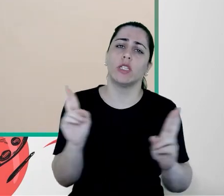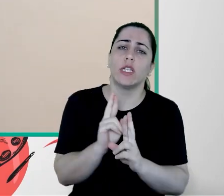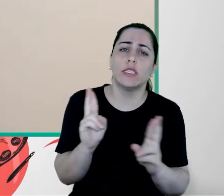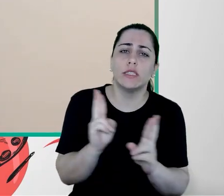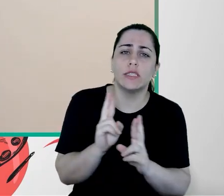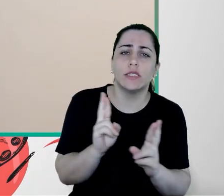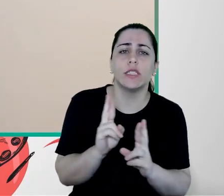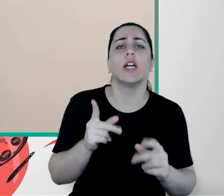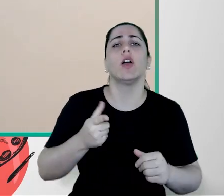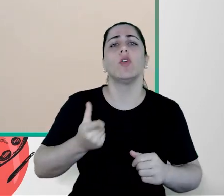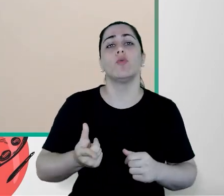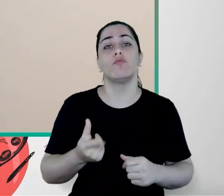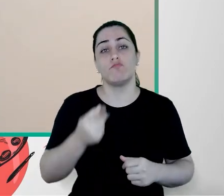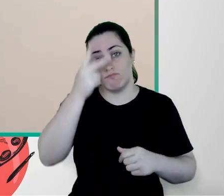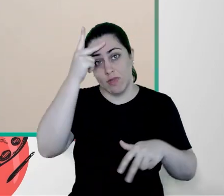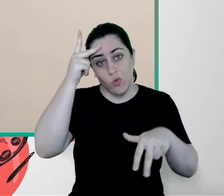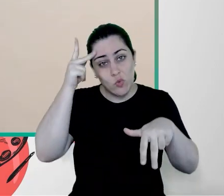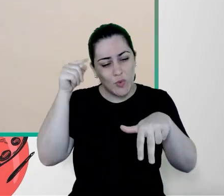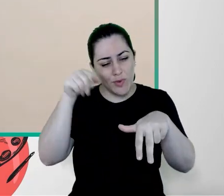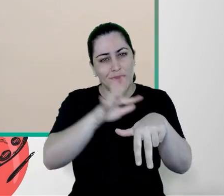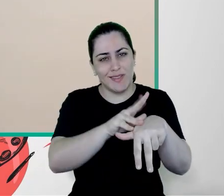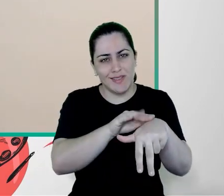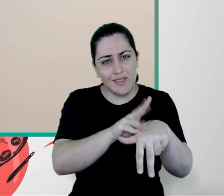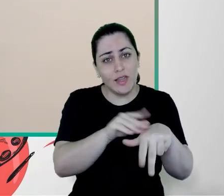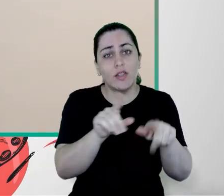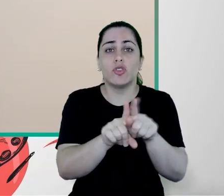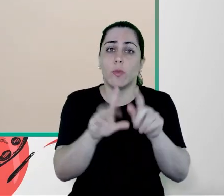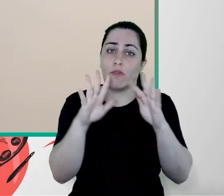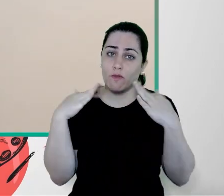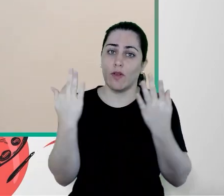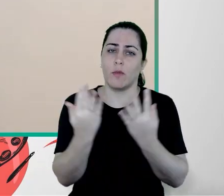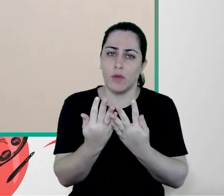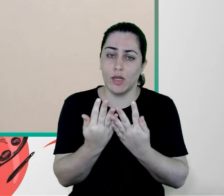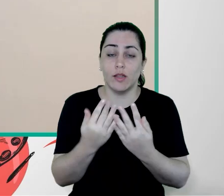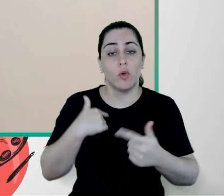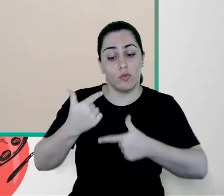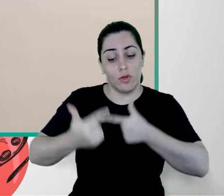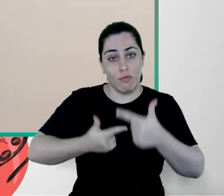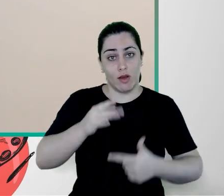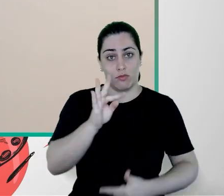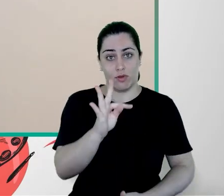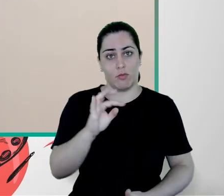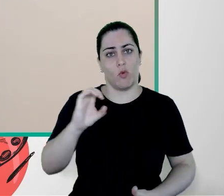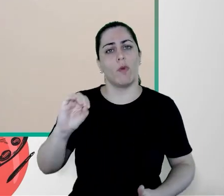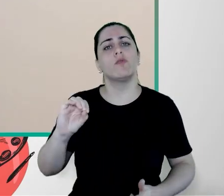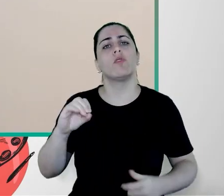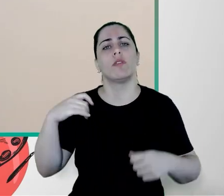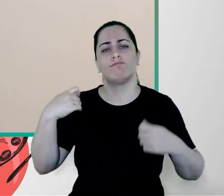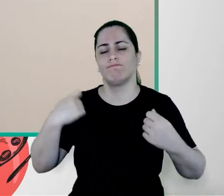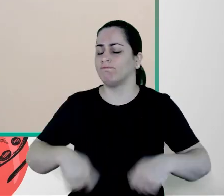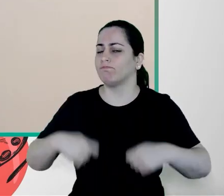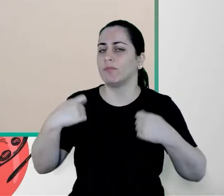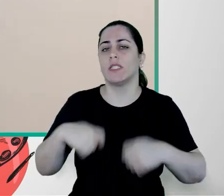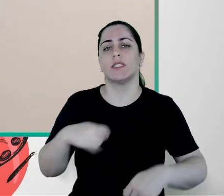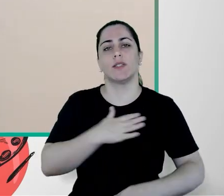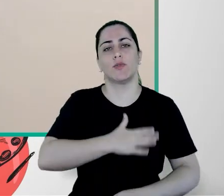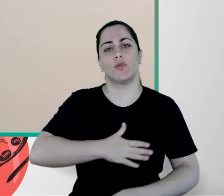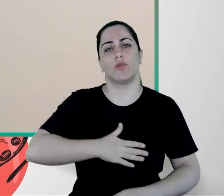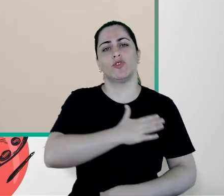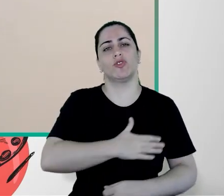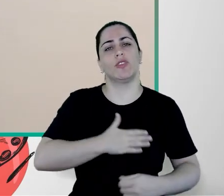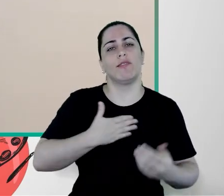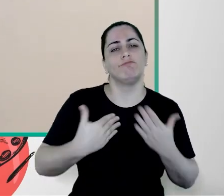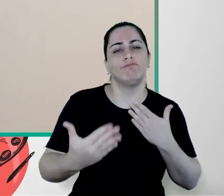relação direta com o paciente e com a família. Por isso, para ser um terapeuta ocupacional, é essencial gostar de lidar